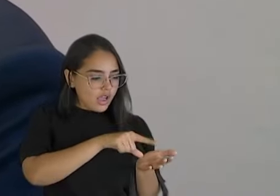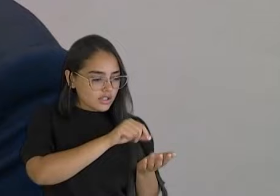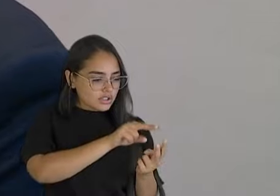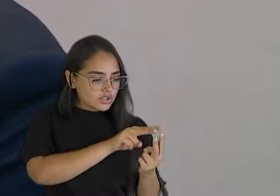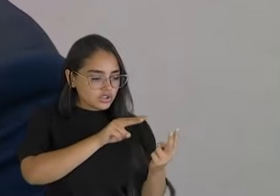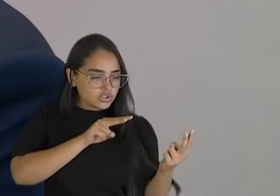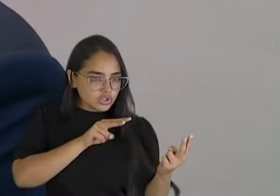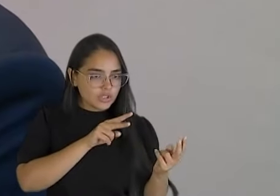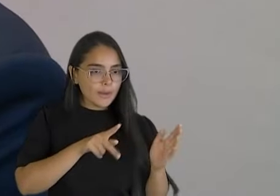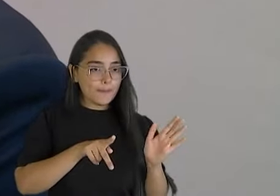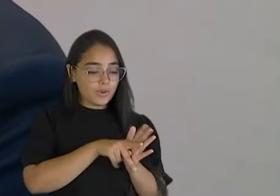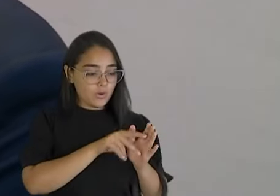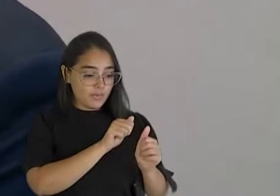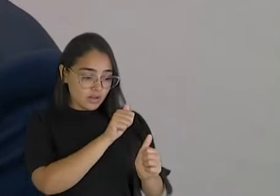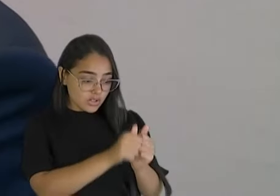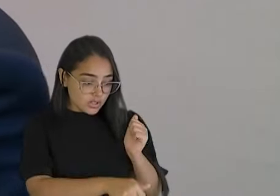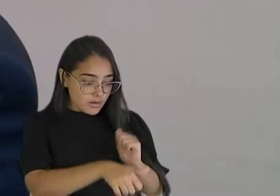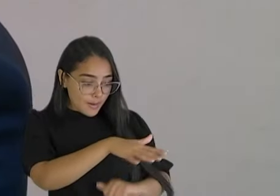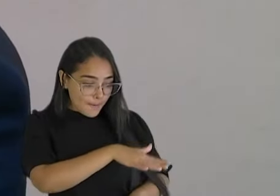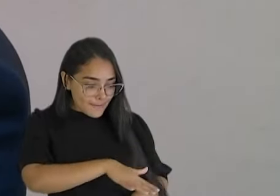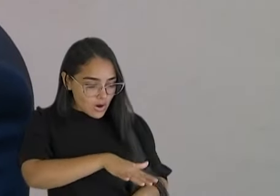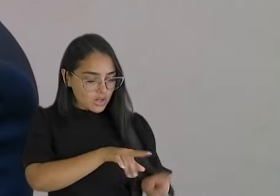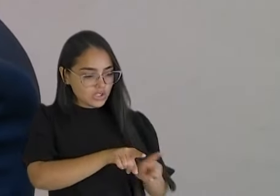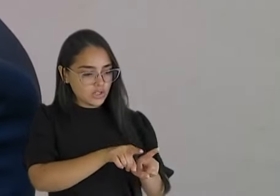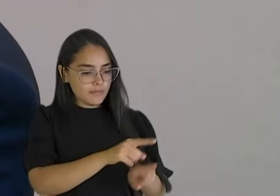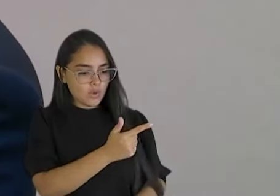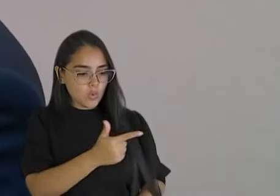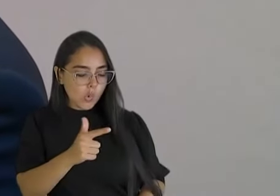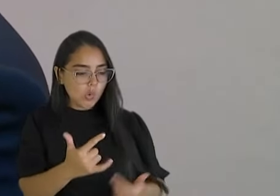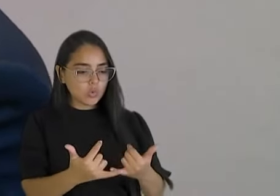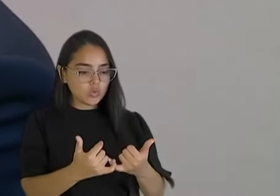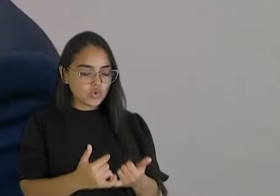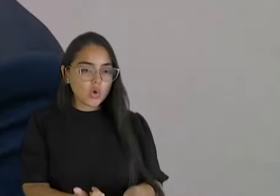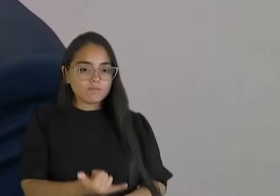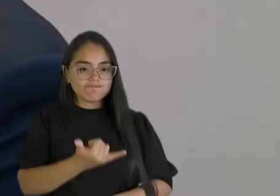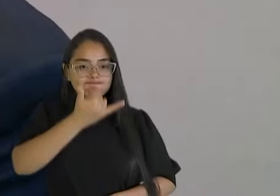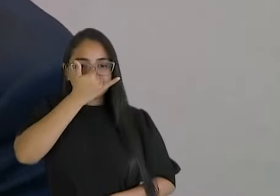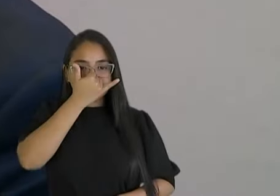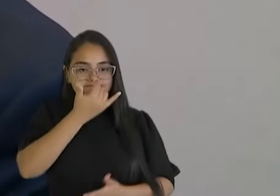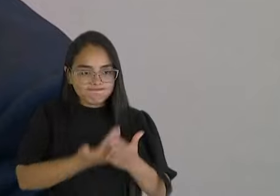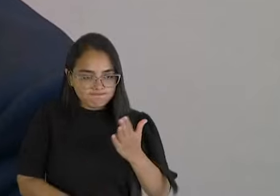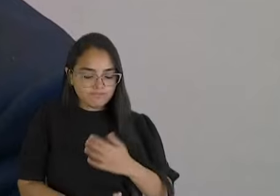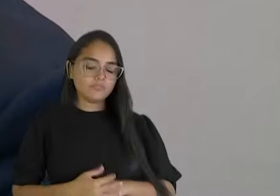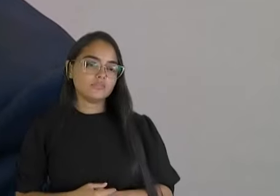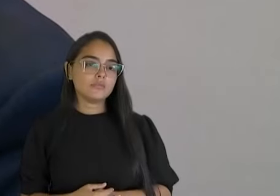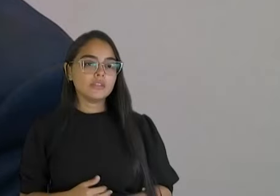esportivas, o mercado de apostas esportivas. E outra coisa ainda são os jogos de azar. A própria lei